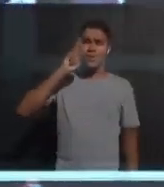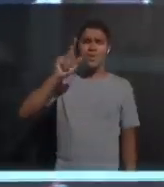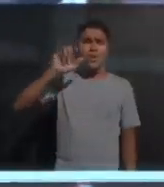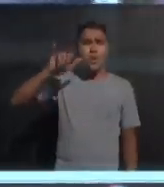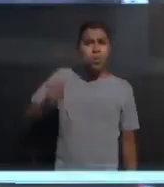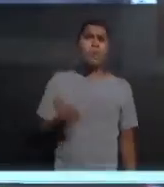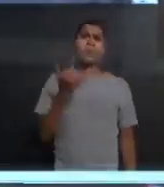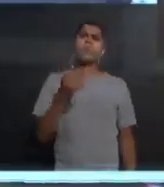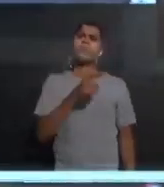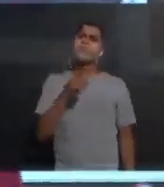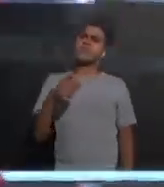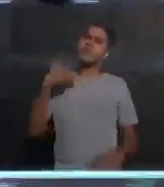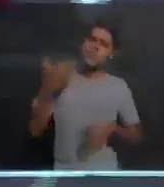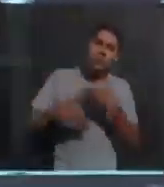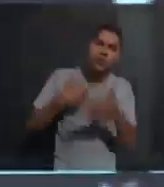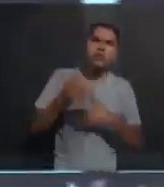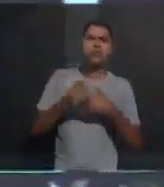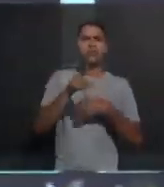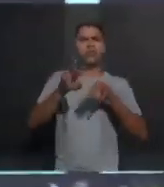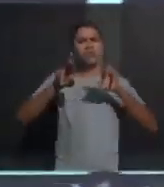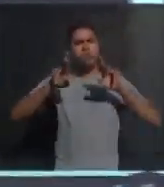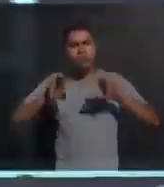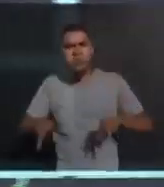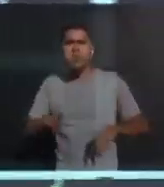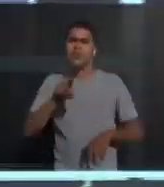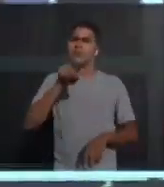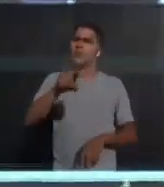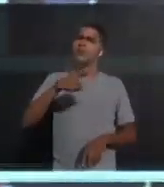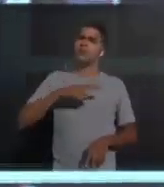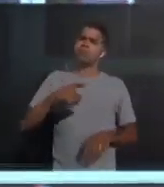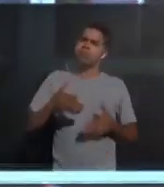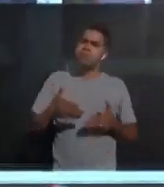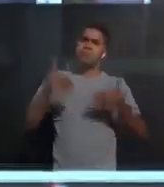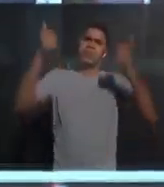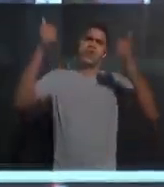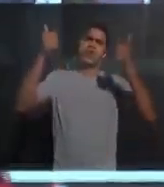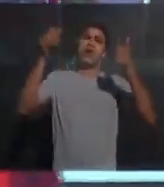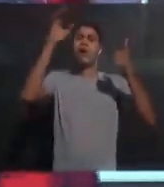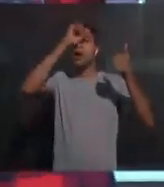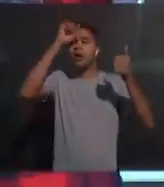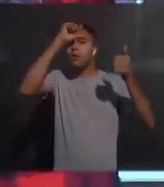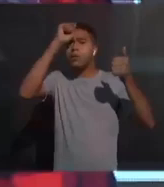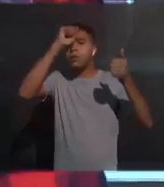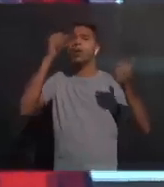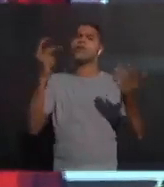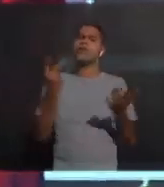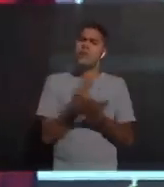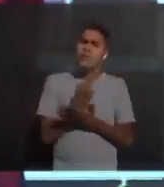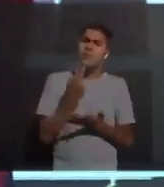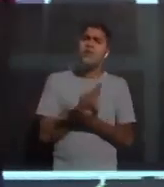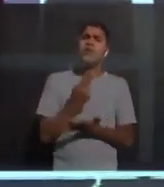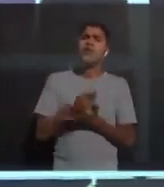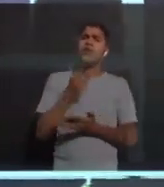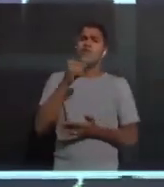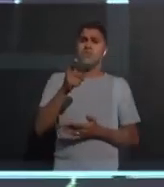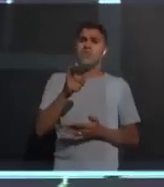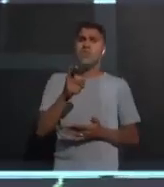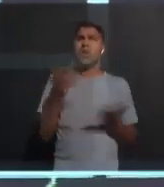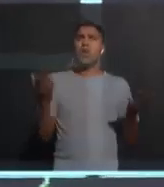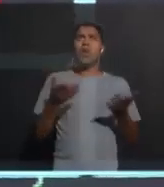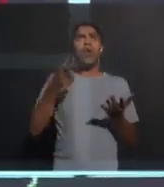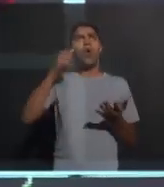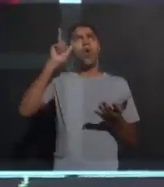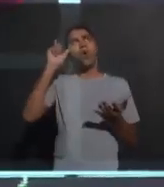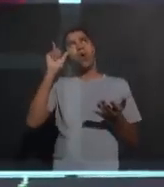oportunidade você crescer de você ser diferente de você ser melhor aprenda com os erros você não foi legal